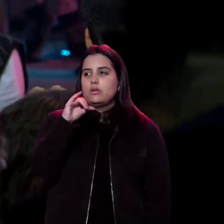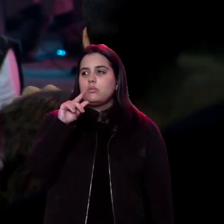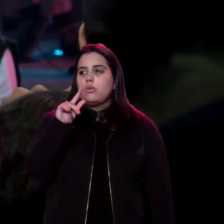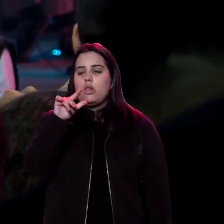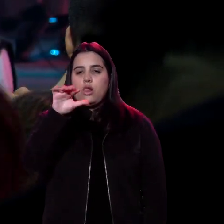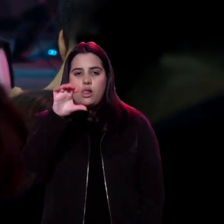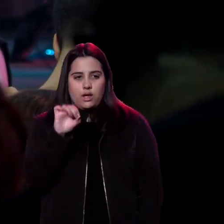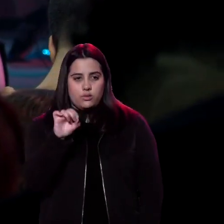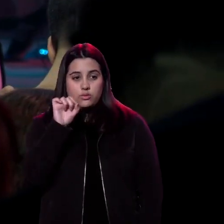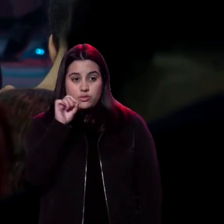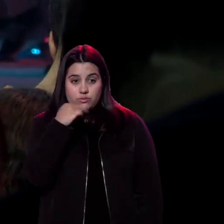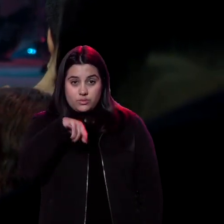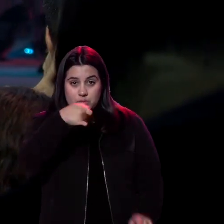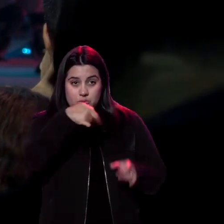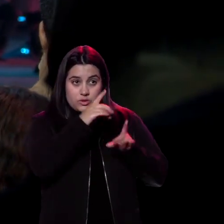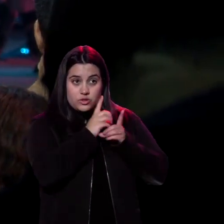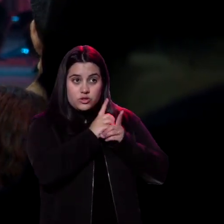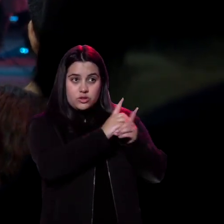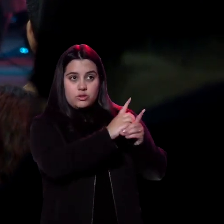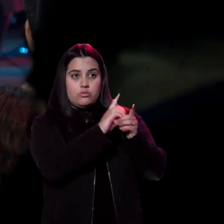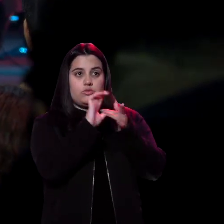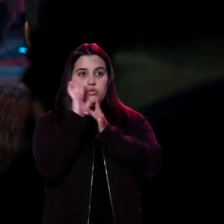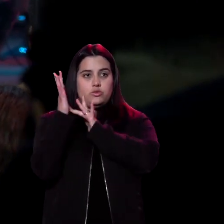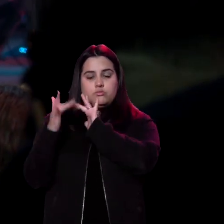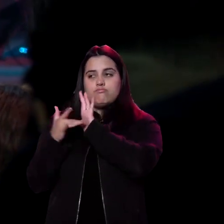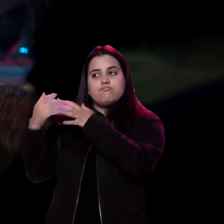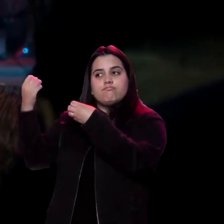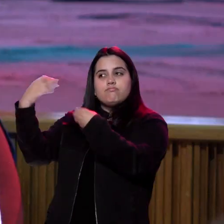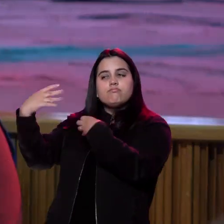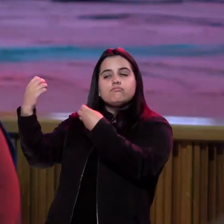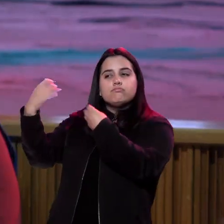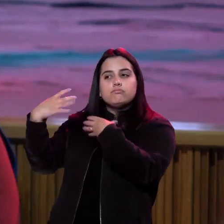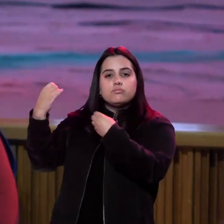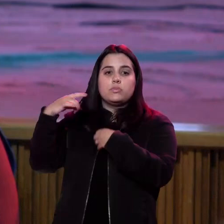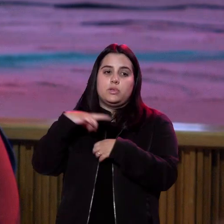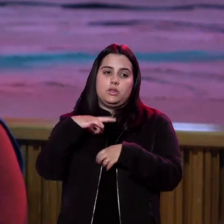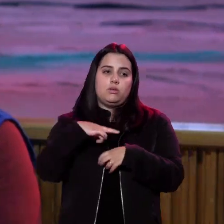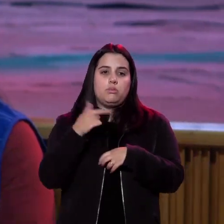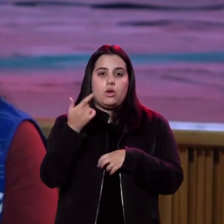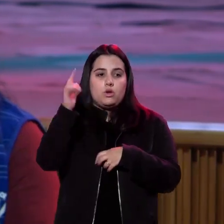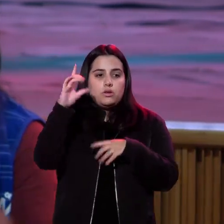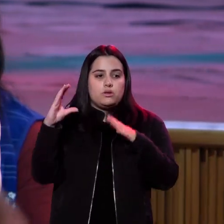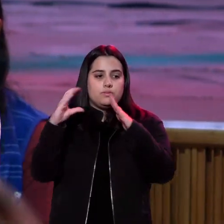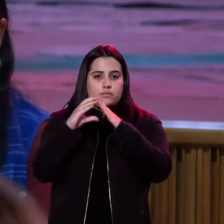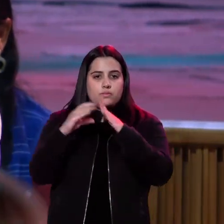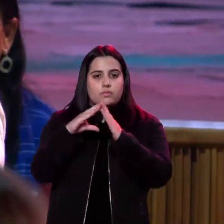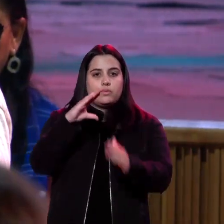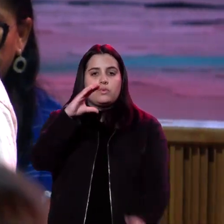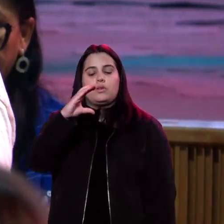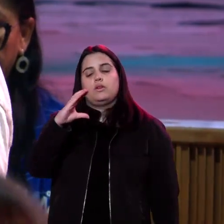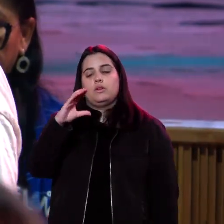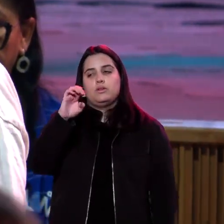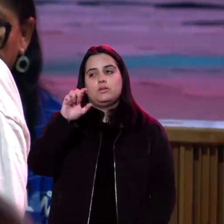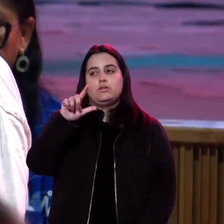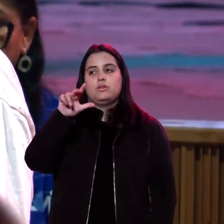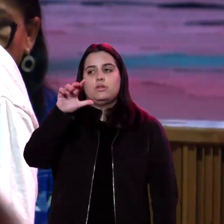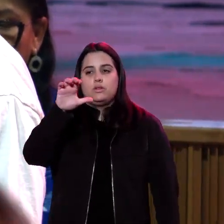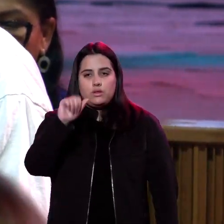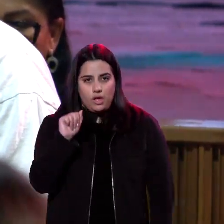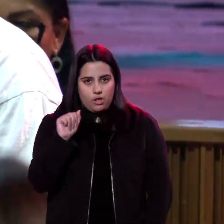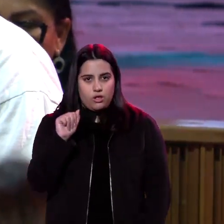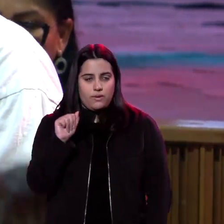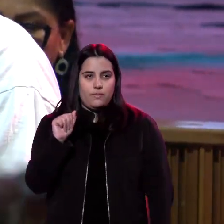Te ensinar a ser discípulo de Jesus. E tem algo chamado célula, que é um grupinho pequeno que se reúne,